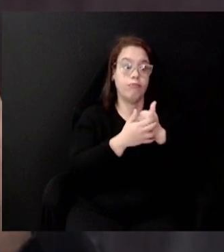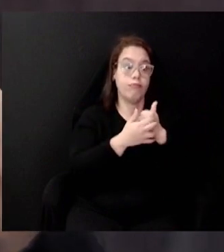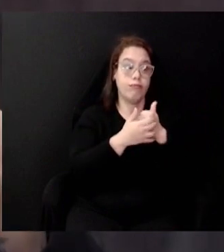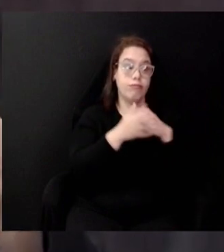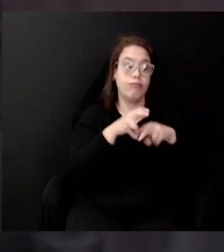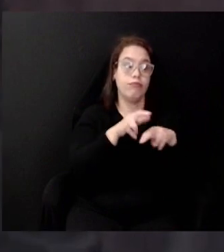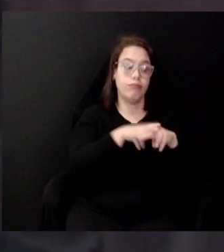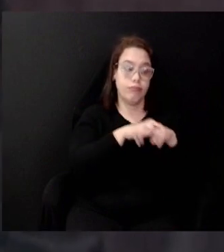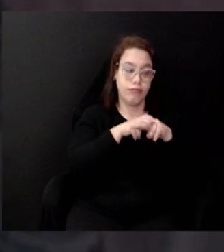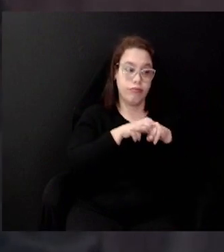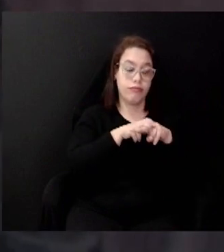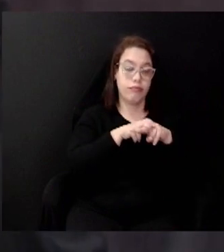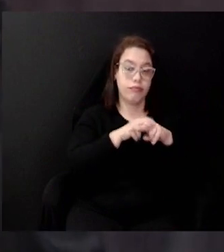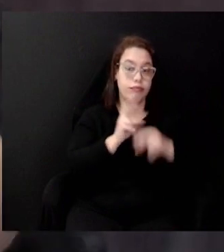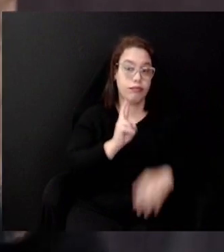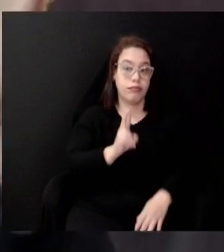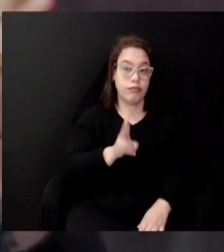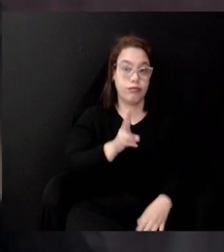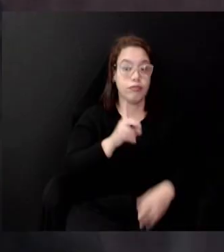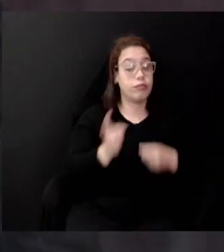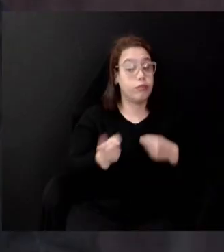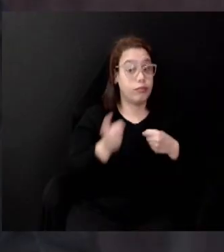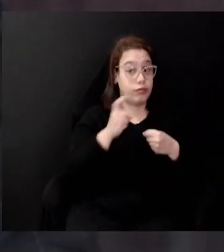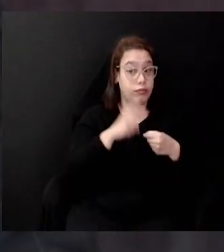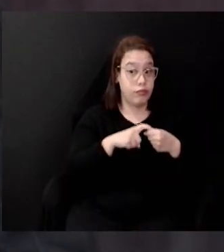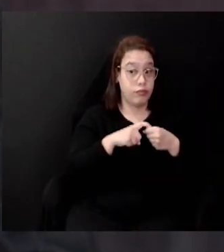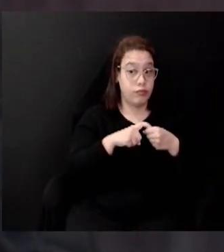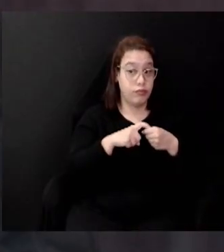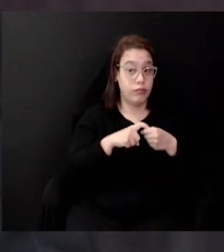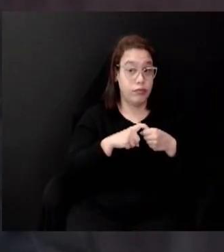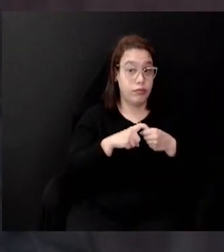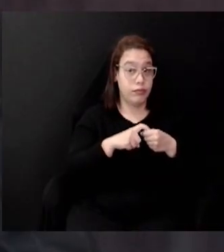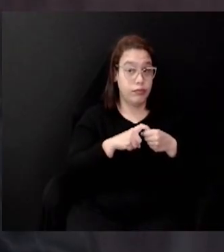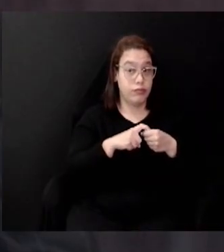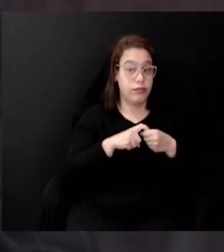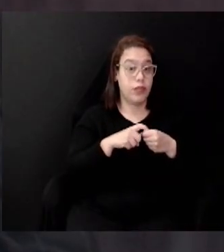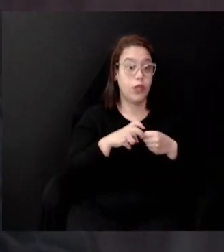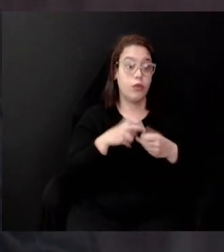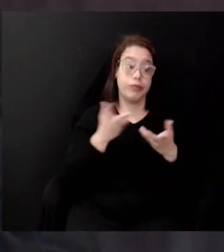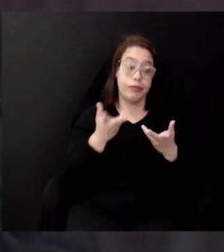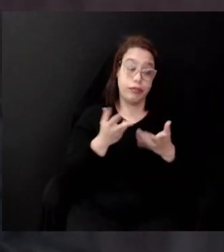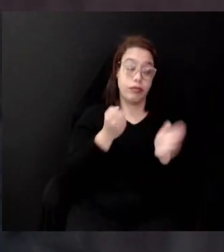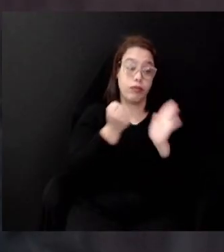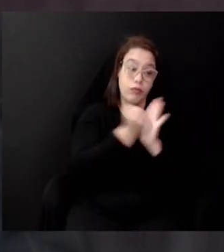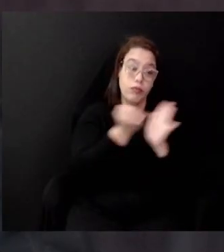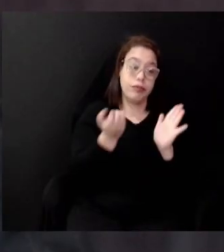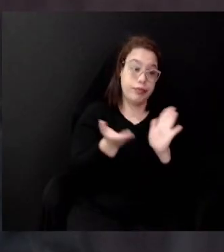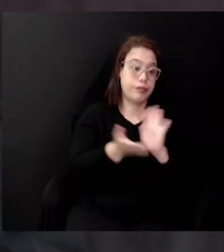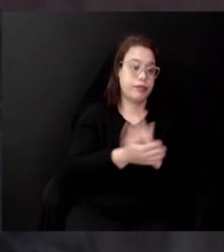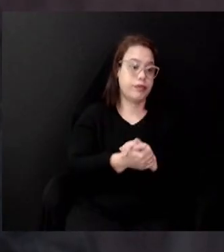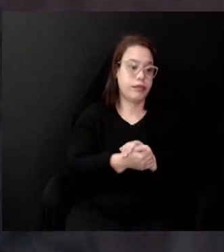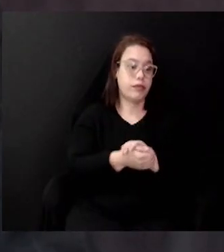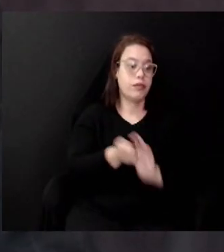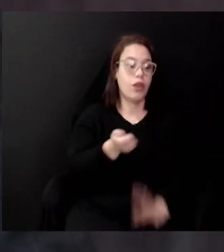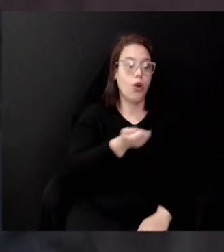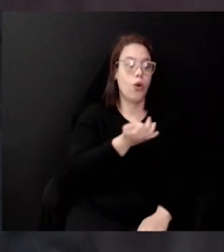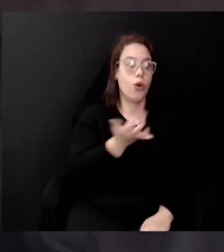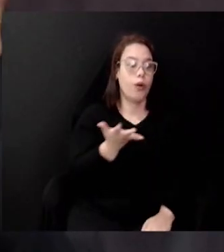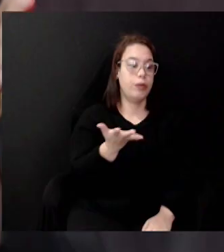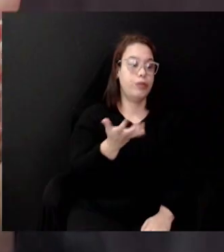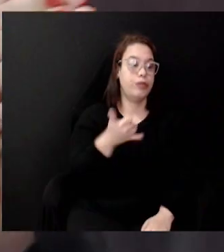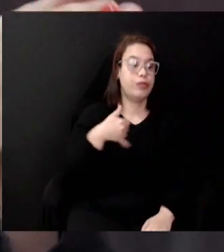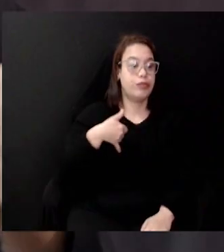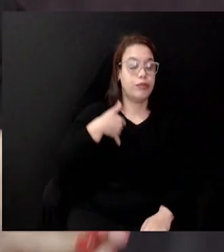eu sempre volto, né, e essa é a minha grande bandeira, de qual é a idade para